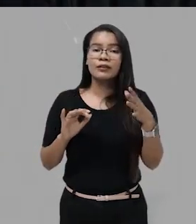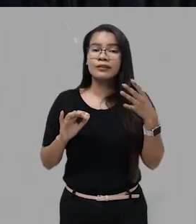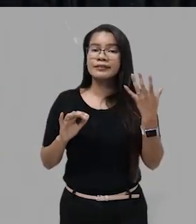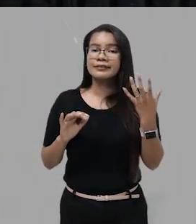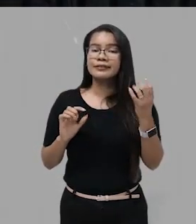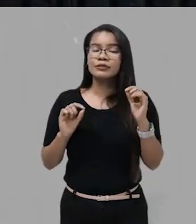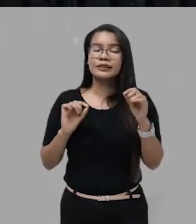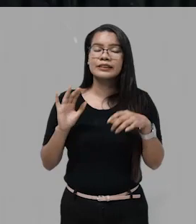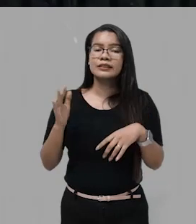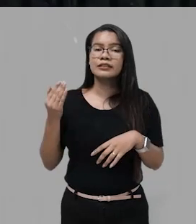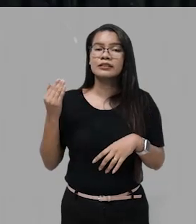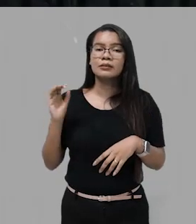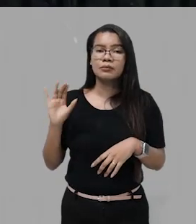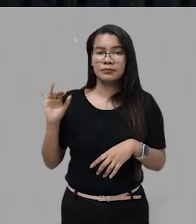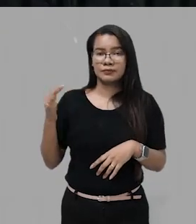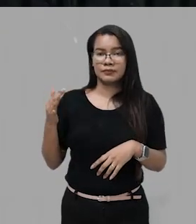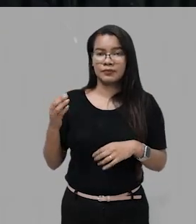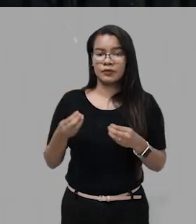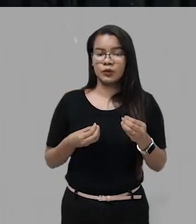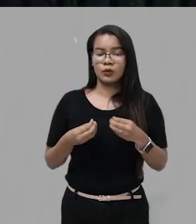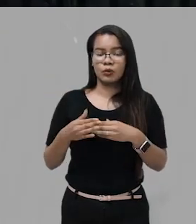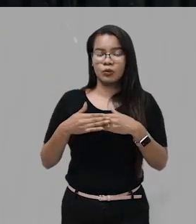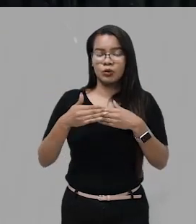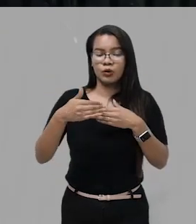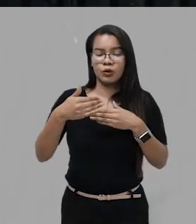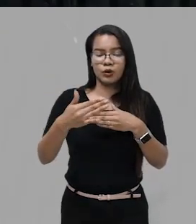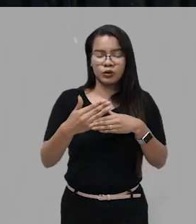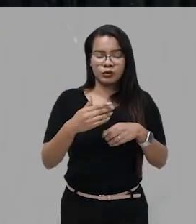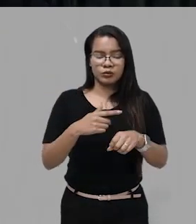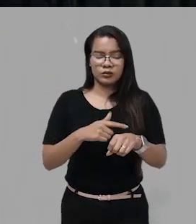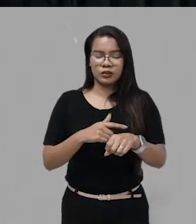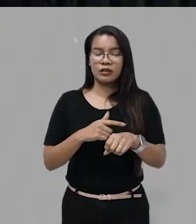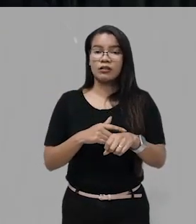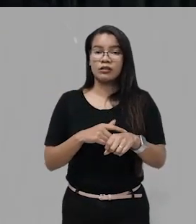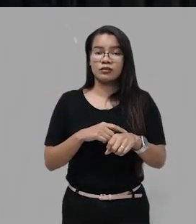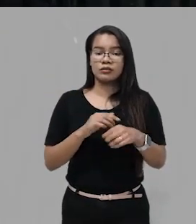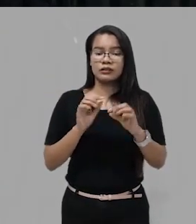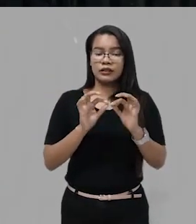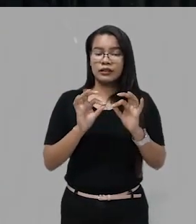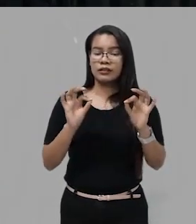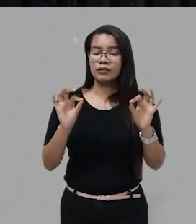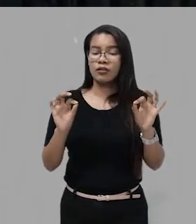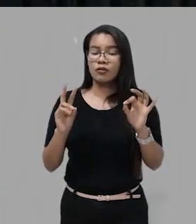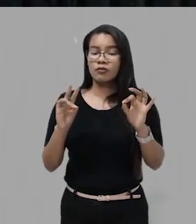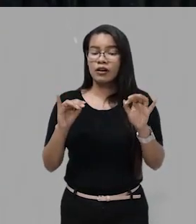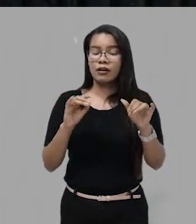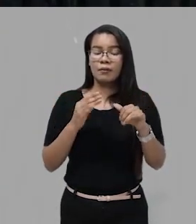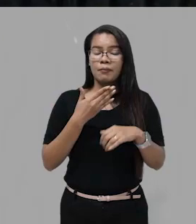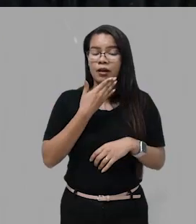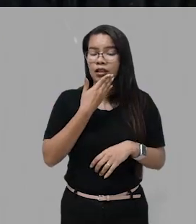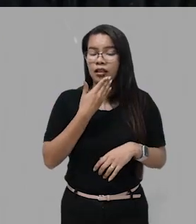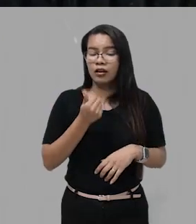que acontecia? Com o decorrer do tempo, esse traçado ele vai o quê? Melhorando. Você